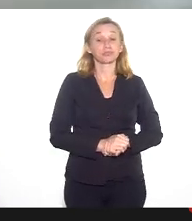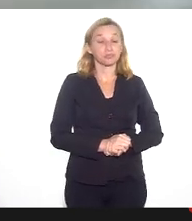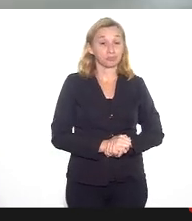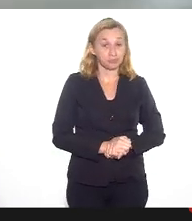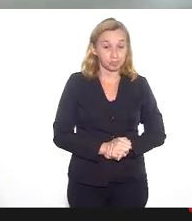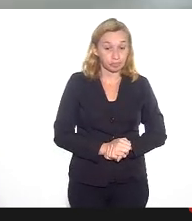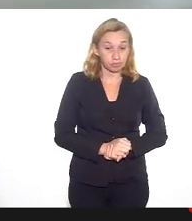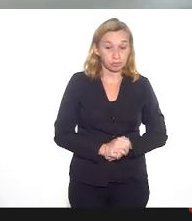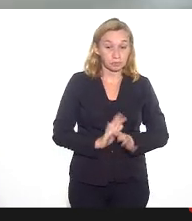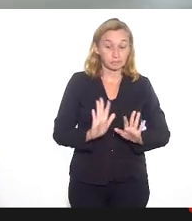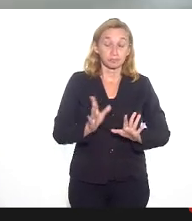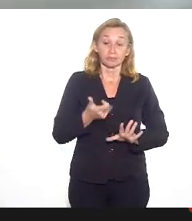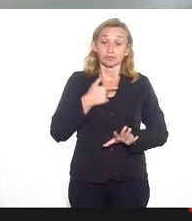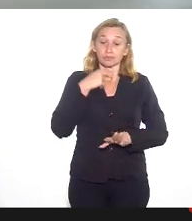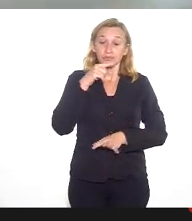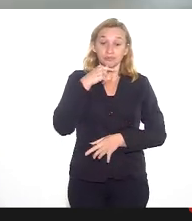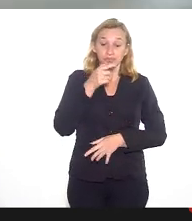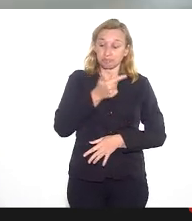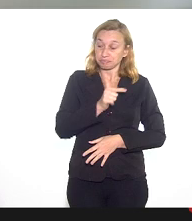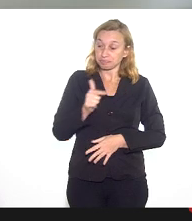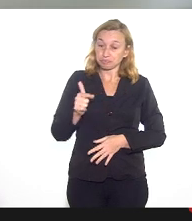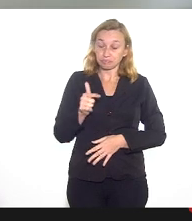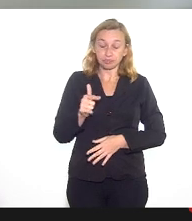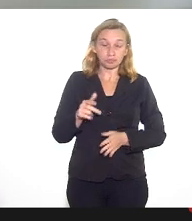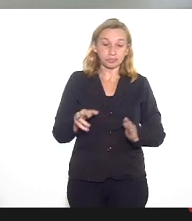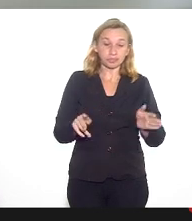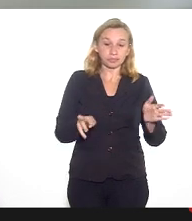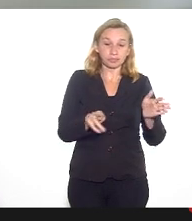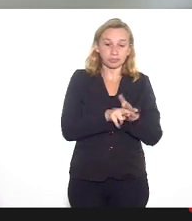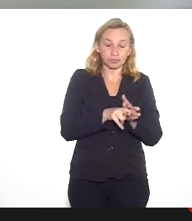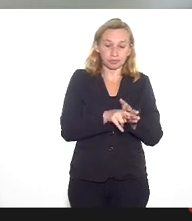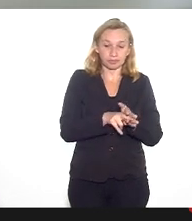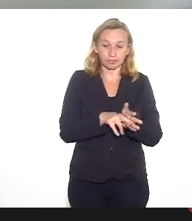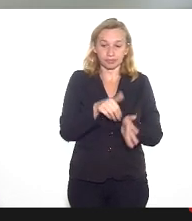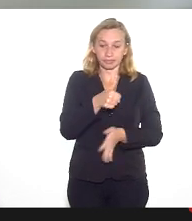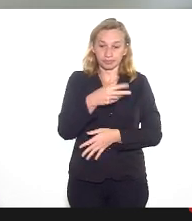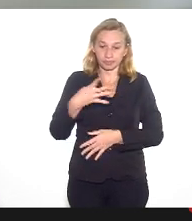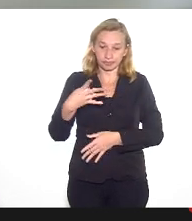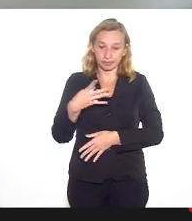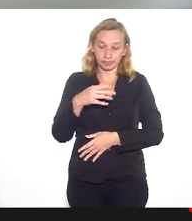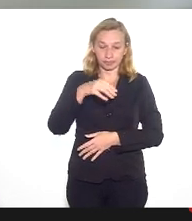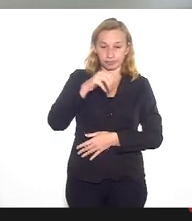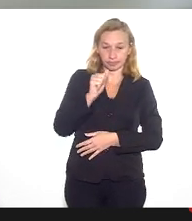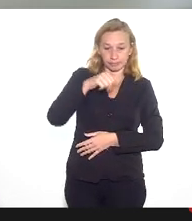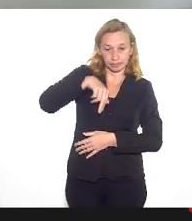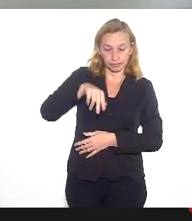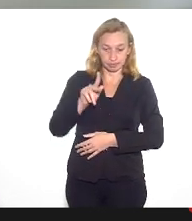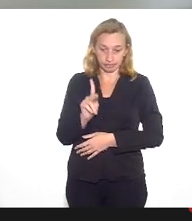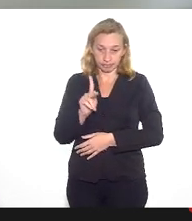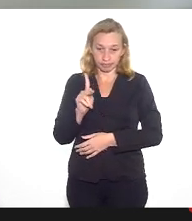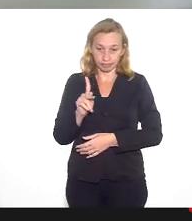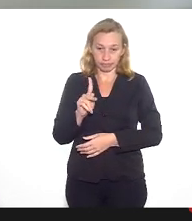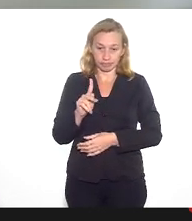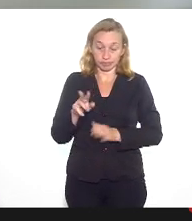eu não tenho a menor dúvida que a resolução 12 de 14 do ANP é a regra do